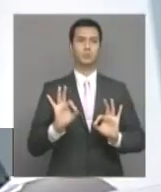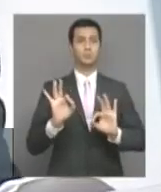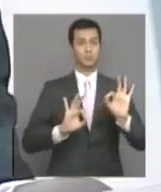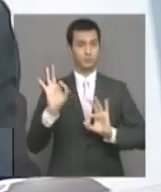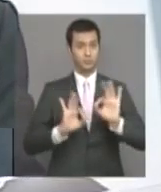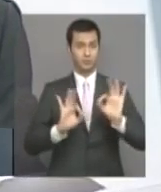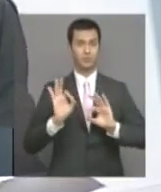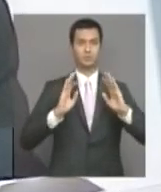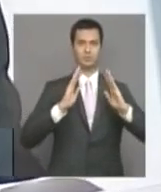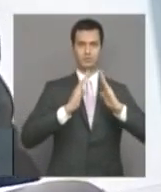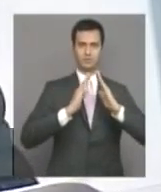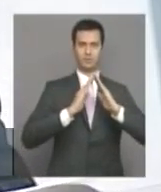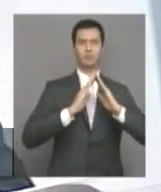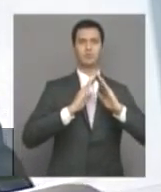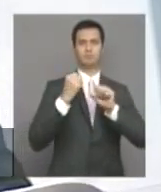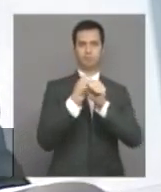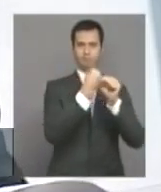Vida